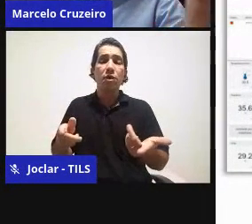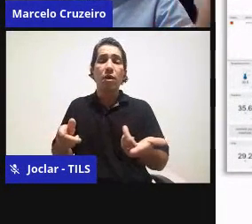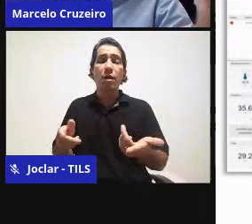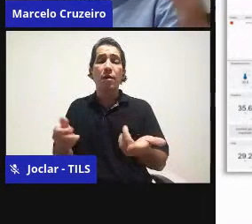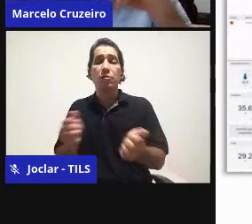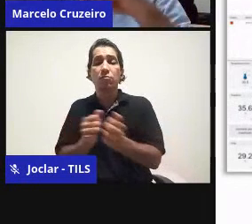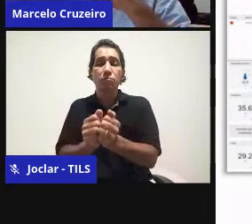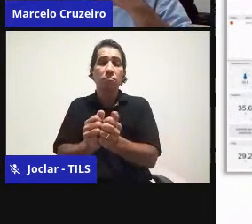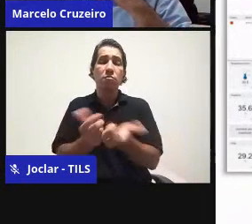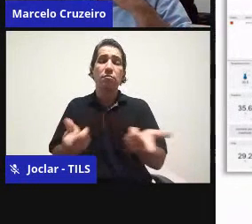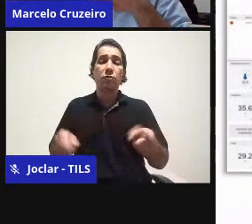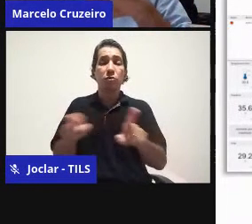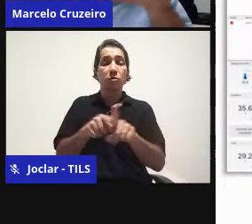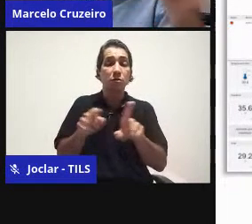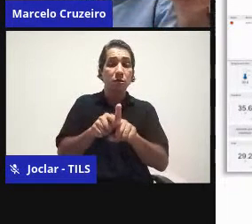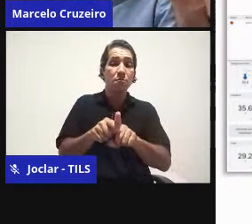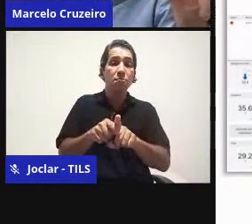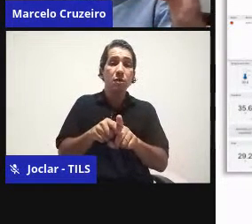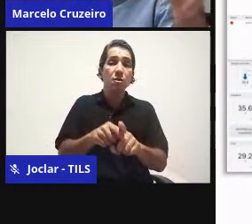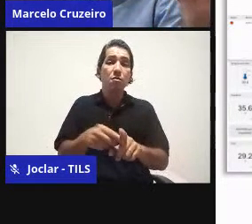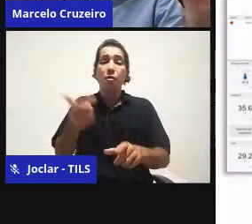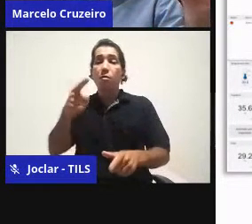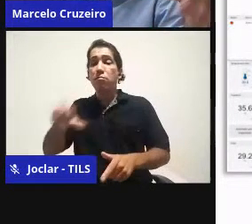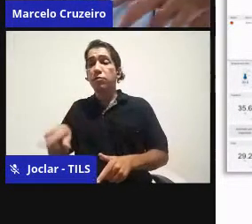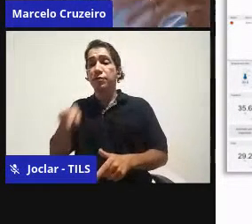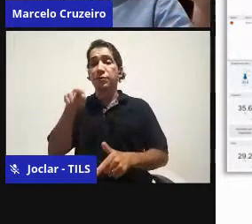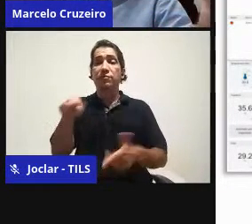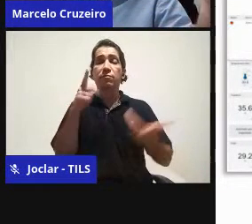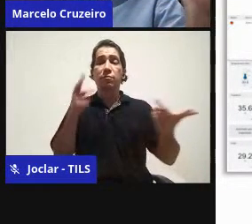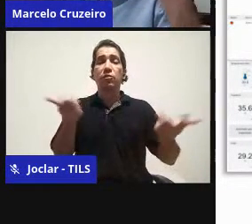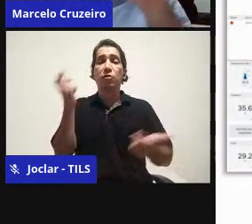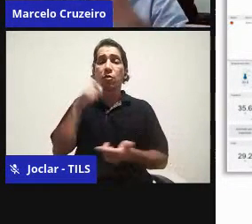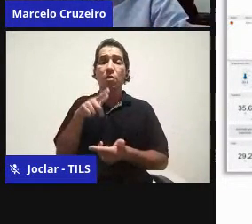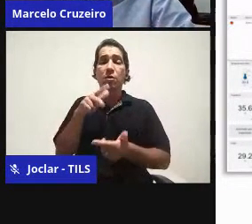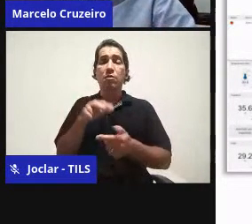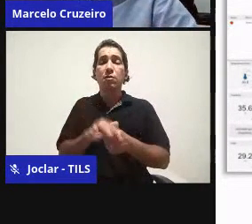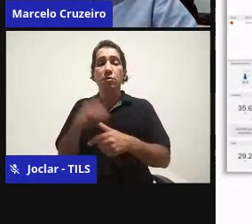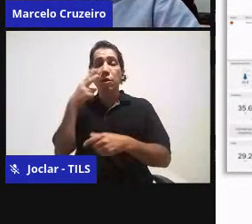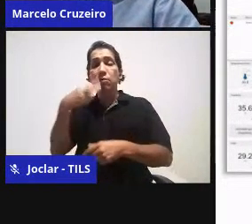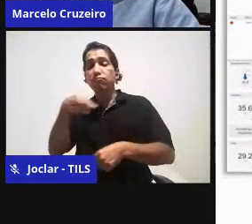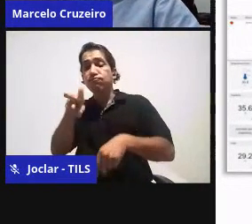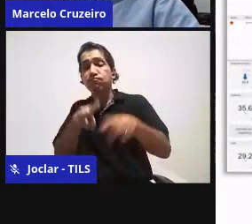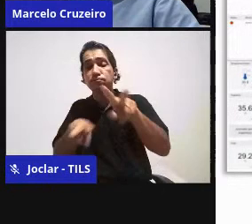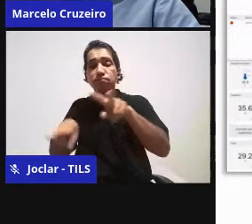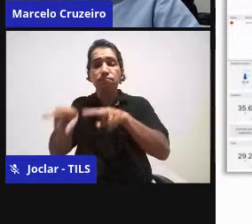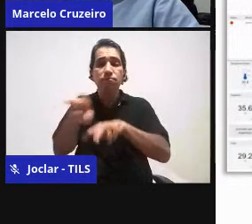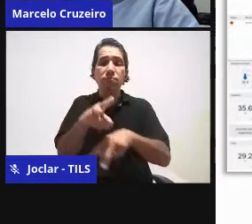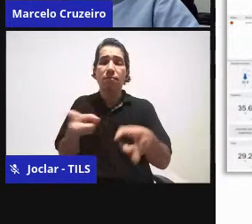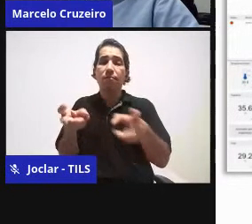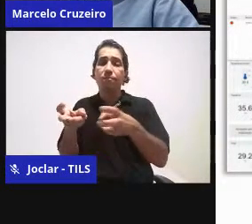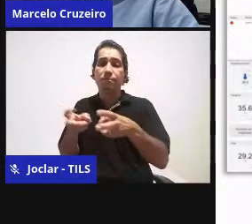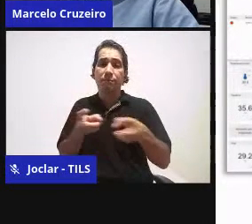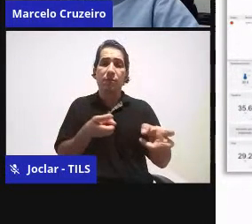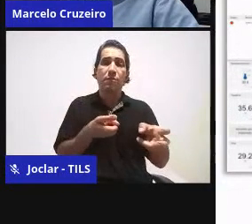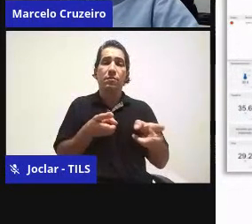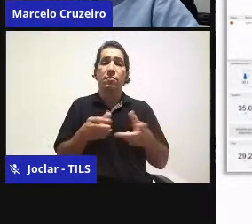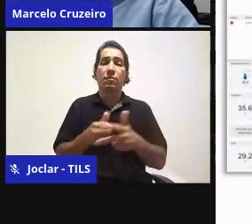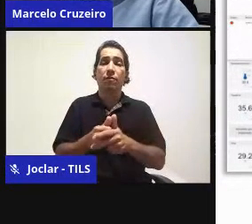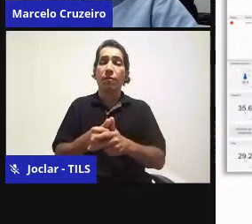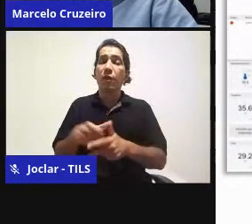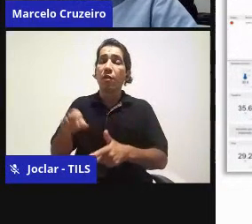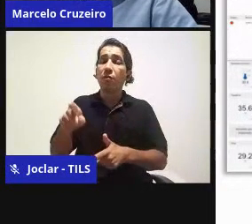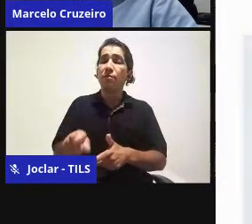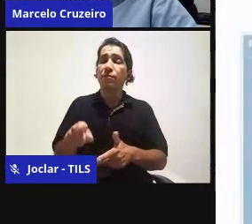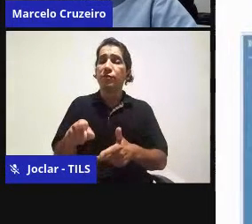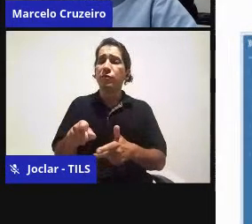de qualquer indicador. Você vai conseguir fazer a correlação de indicadores e você vai conseguir identificar a causa raiz. Você vai conseguir saber o